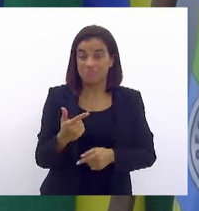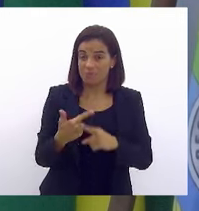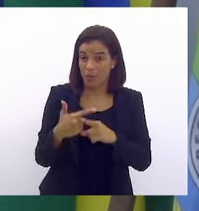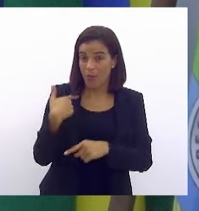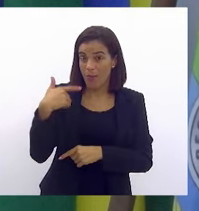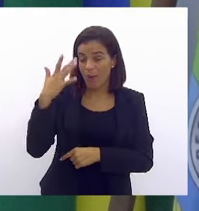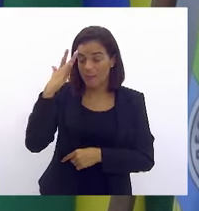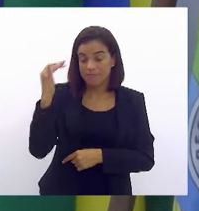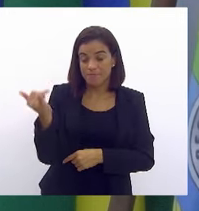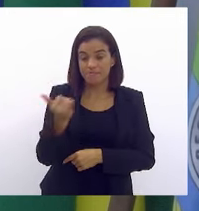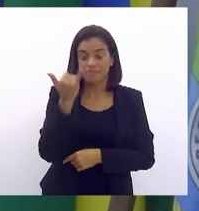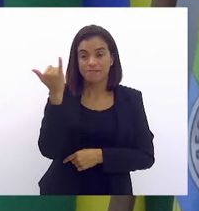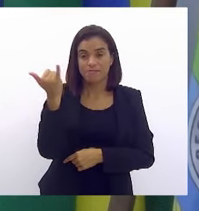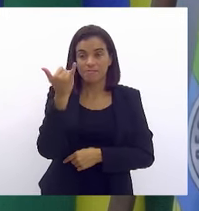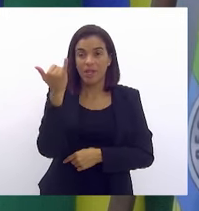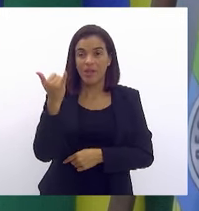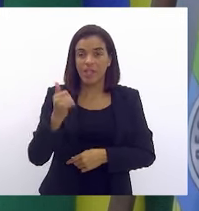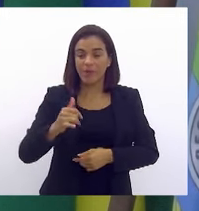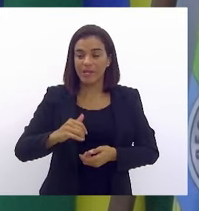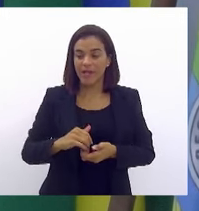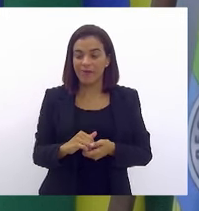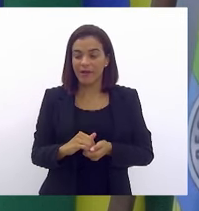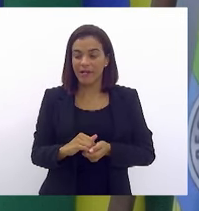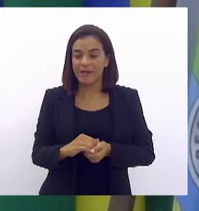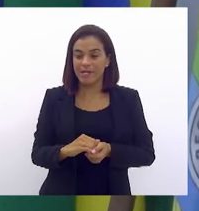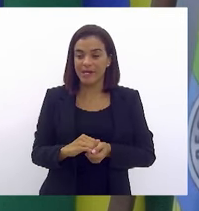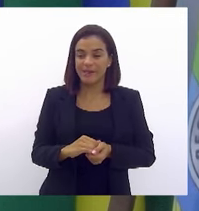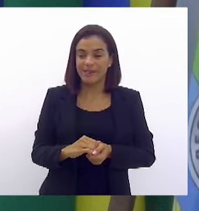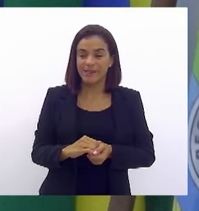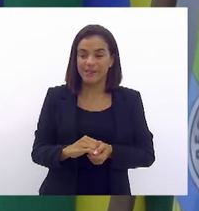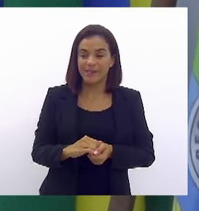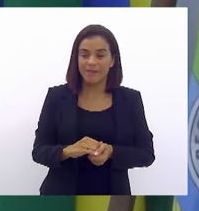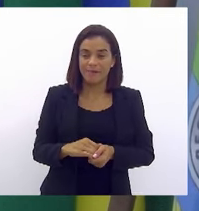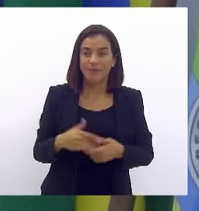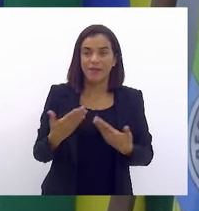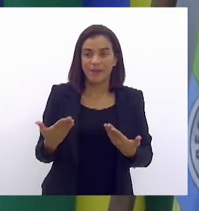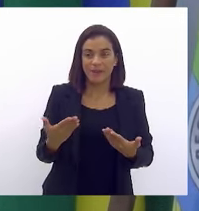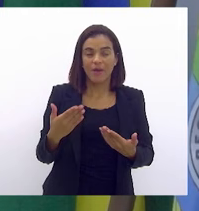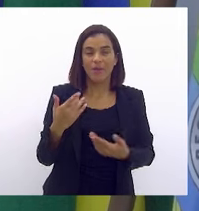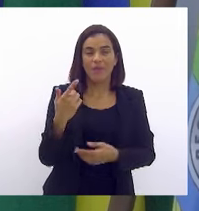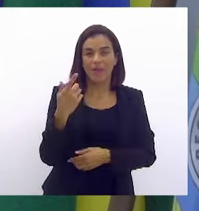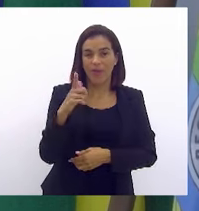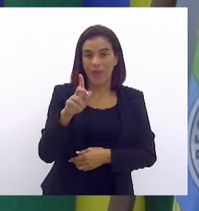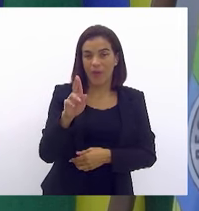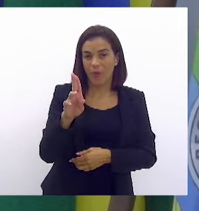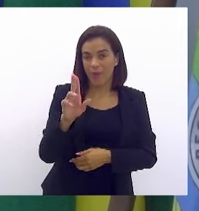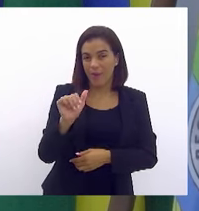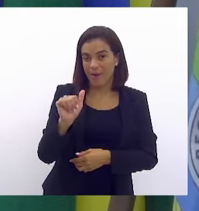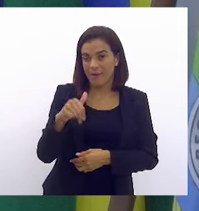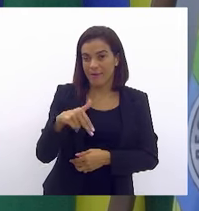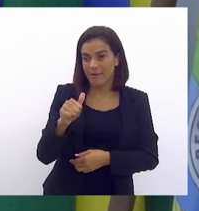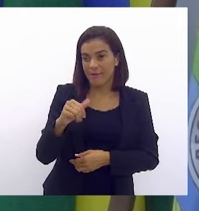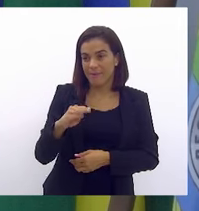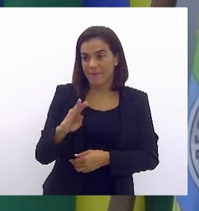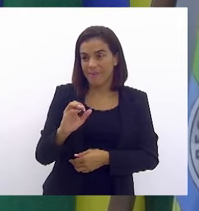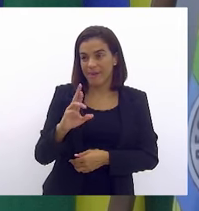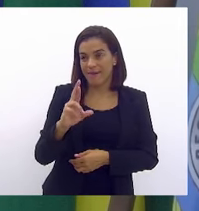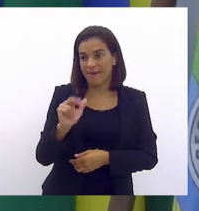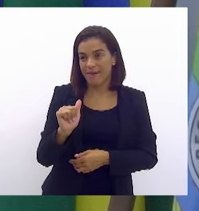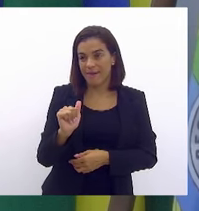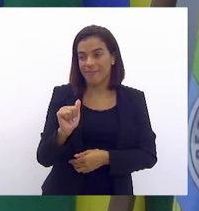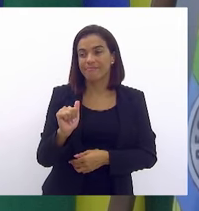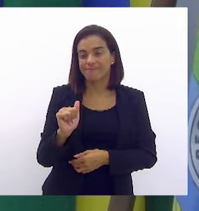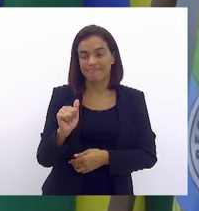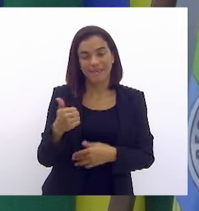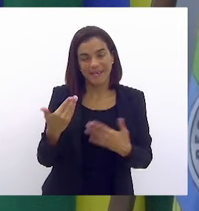A gente já participou aqui do Comitê de Bacia também, tanto da Guanabara quanto daqui de Maricá. E é isso, tá